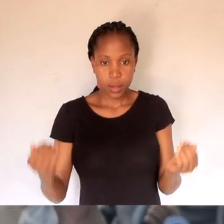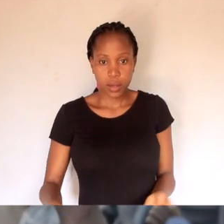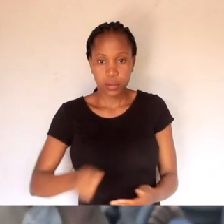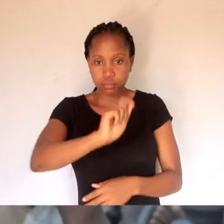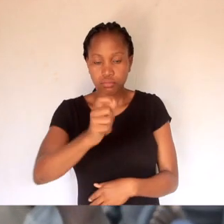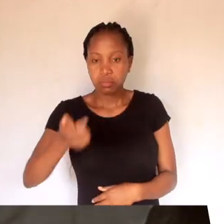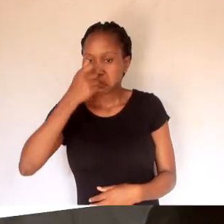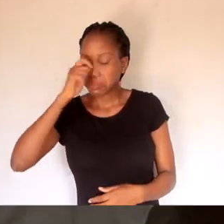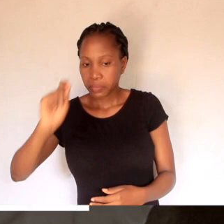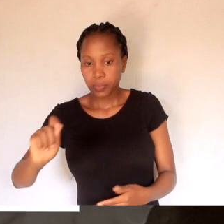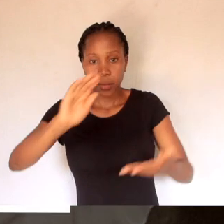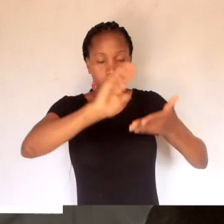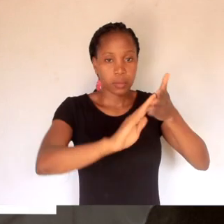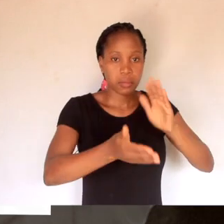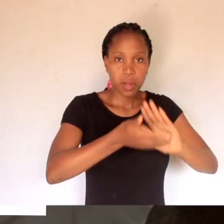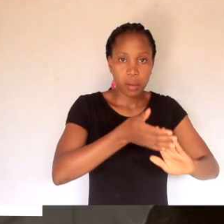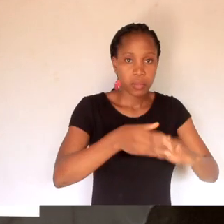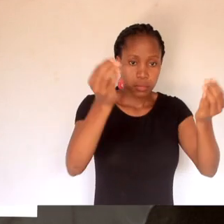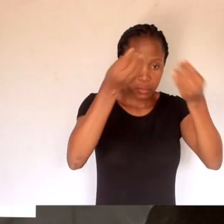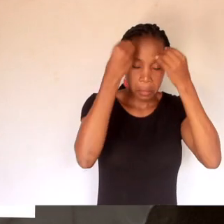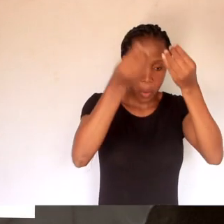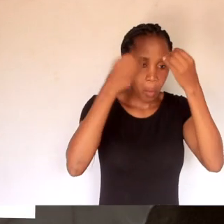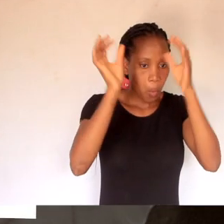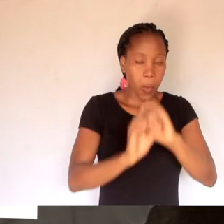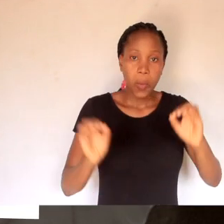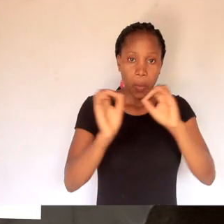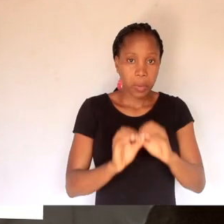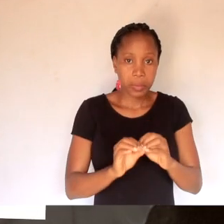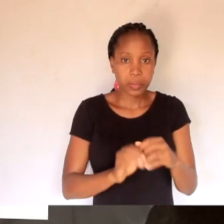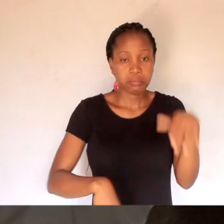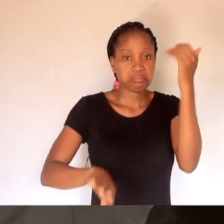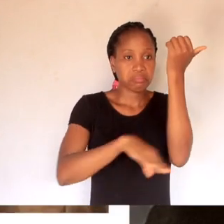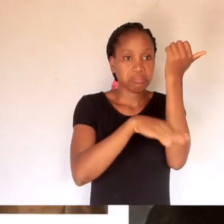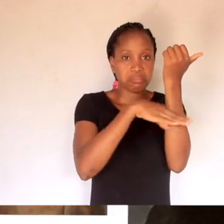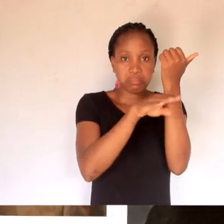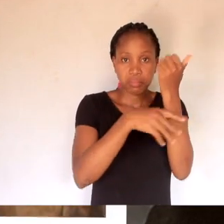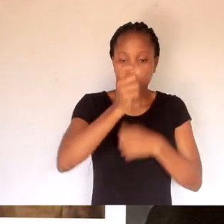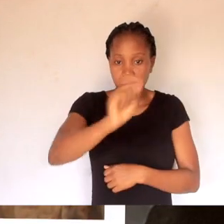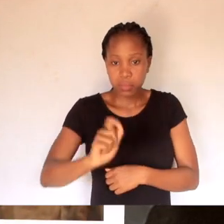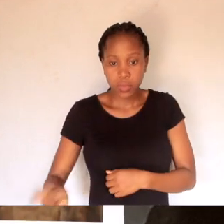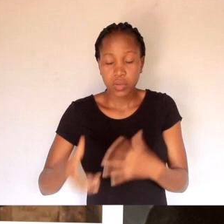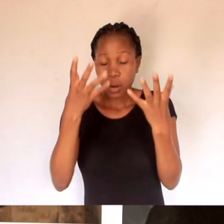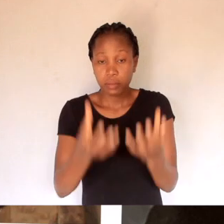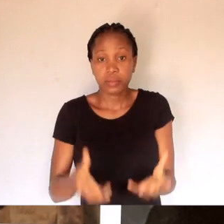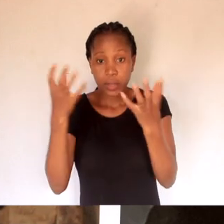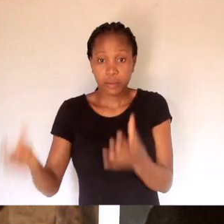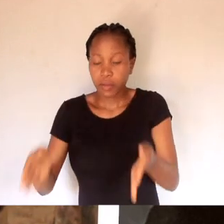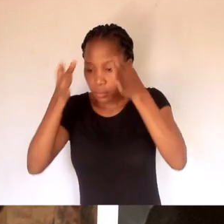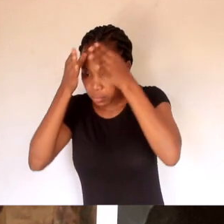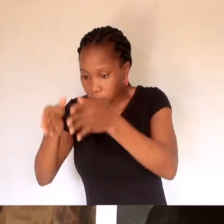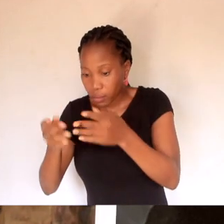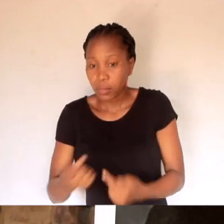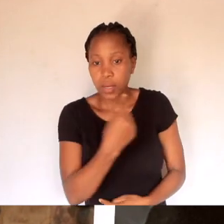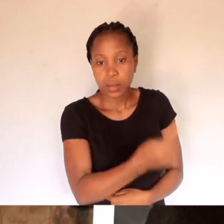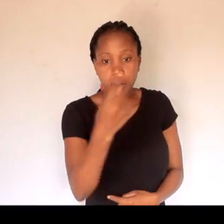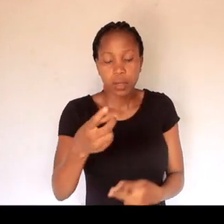muitos professores sem formação psicopedagógica e infraestruturas escolares que não se adaptavam às particularidades de cada